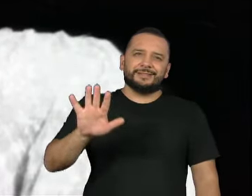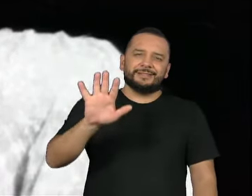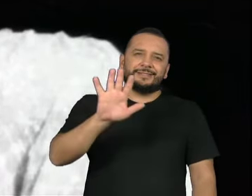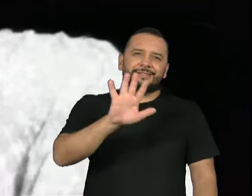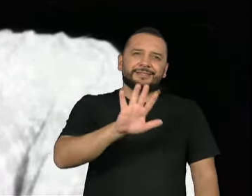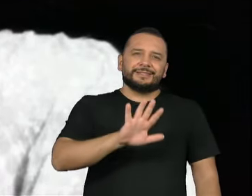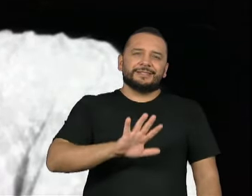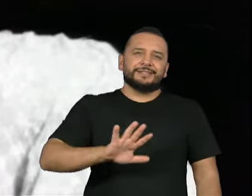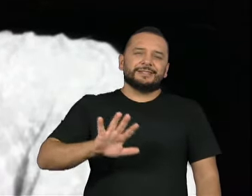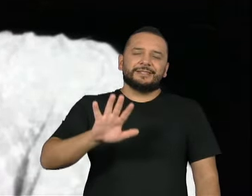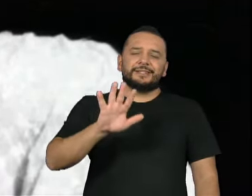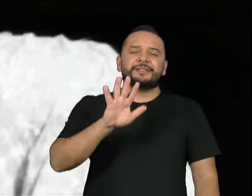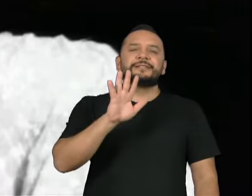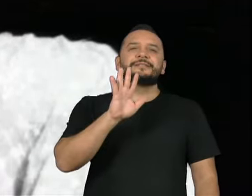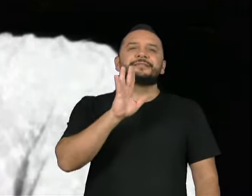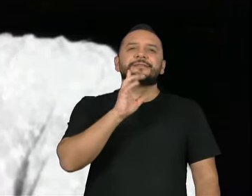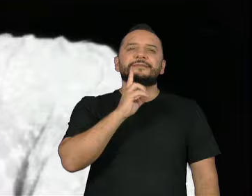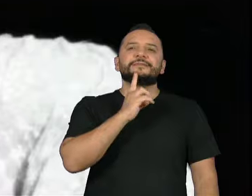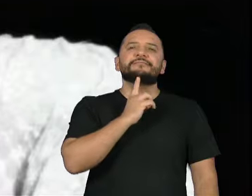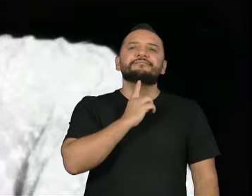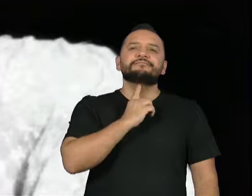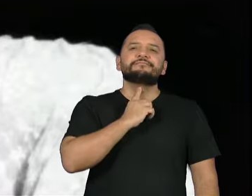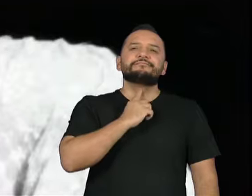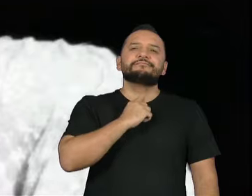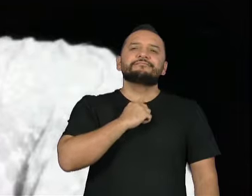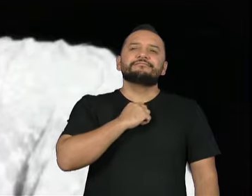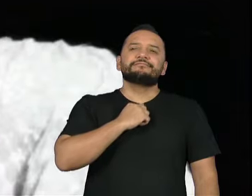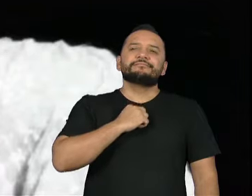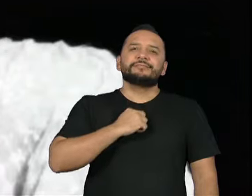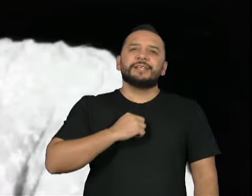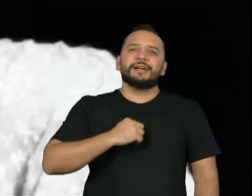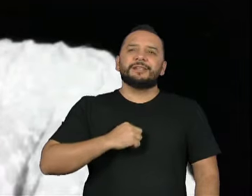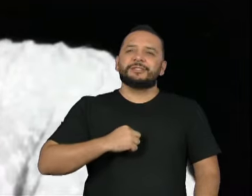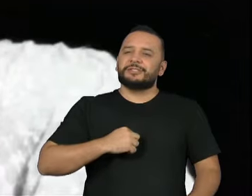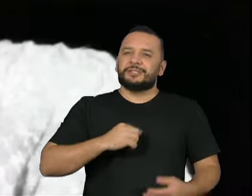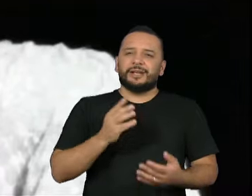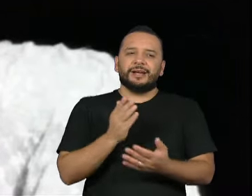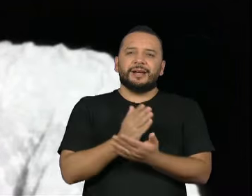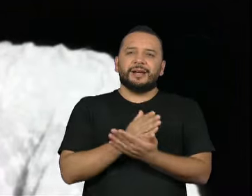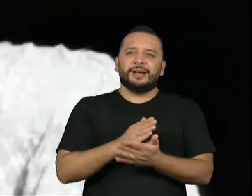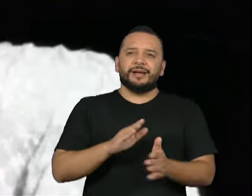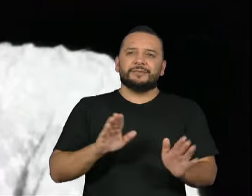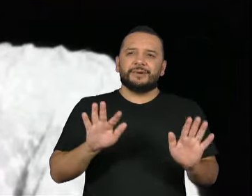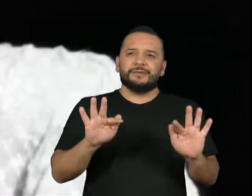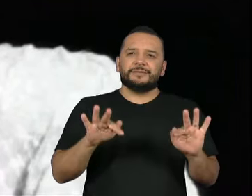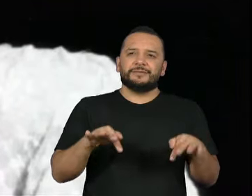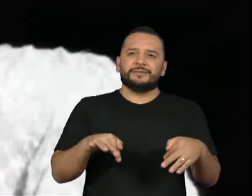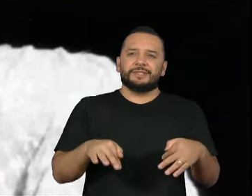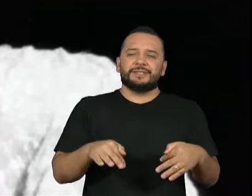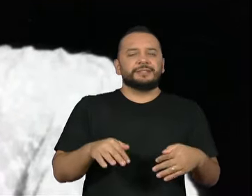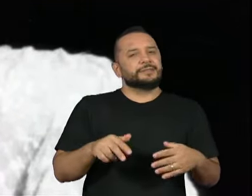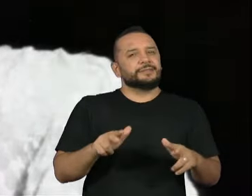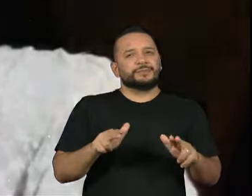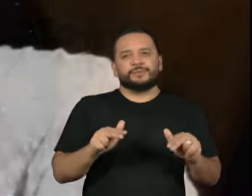e a vontade que não tenha fim, esse sol.